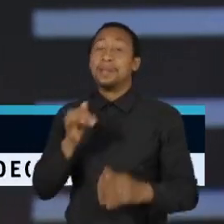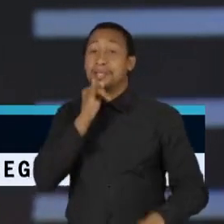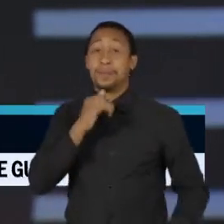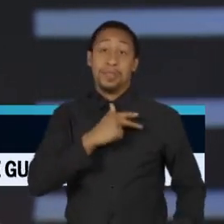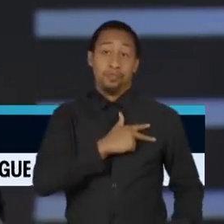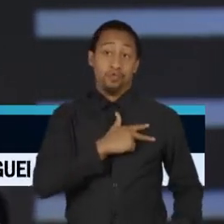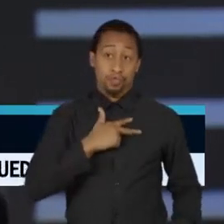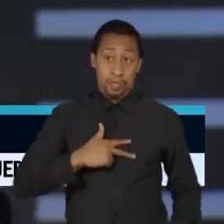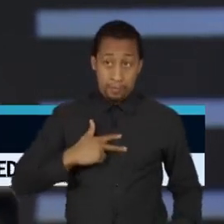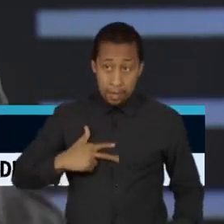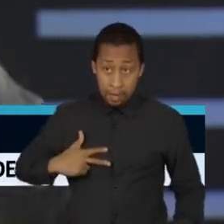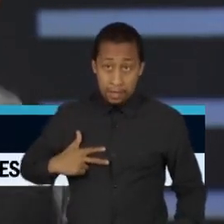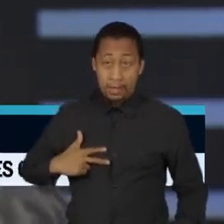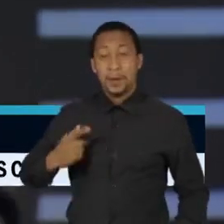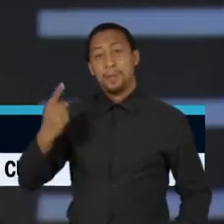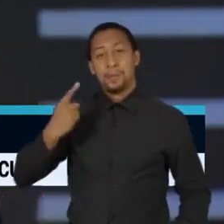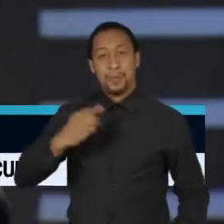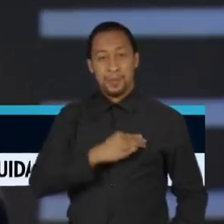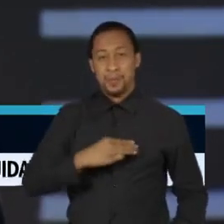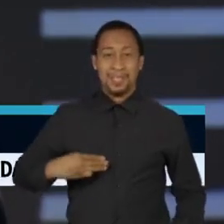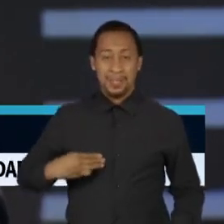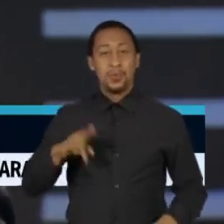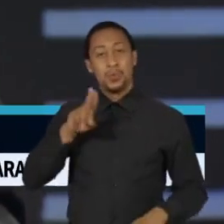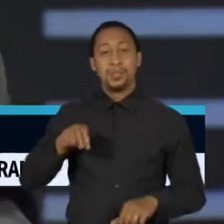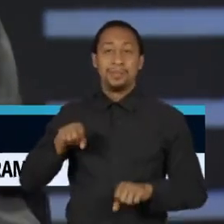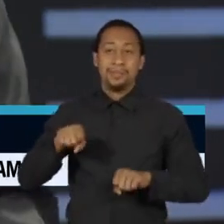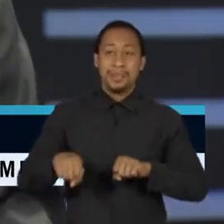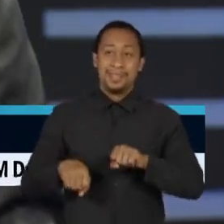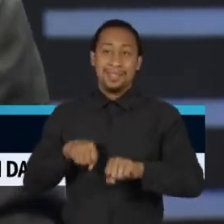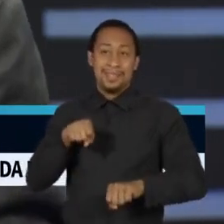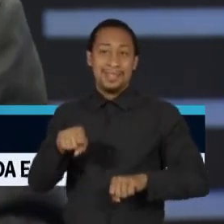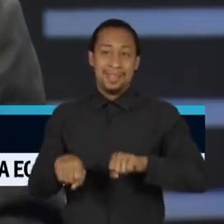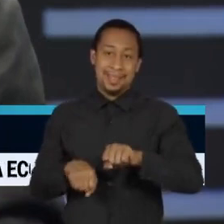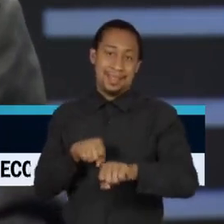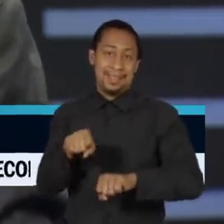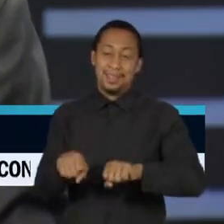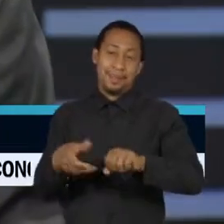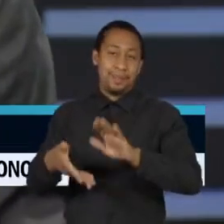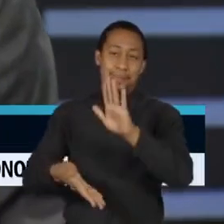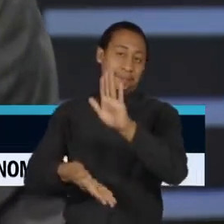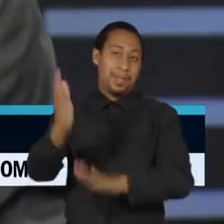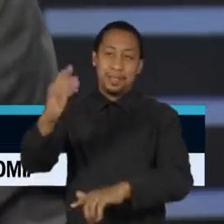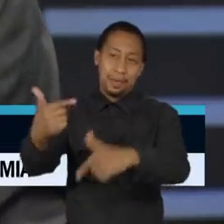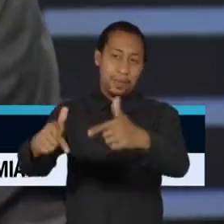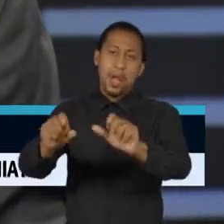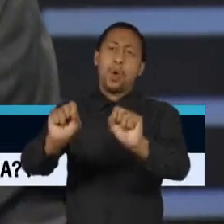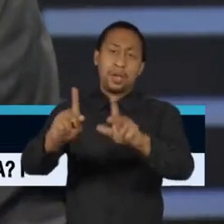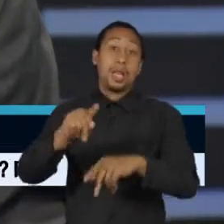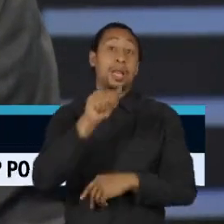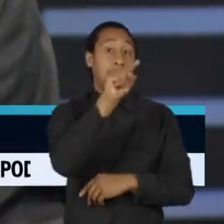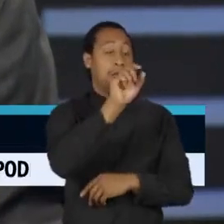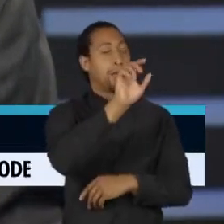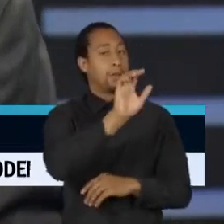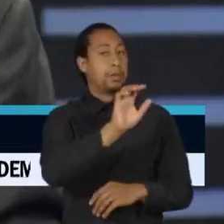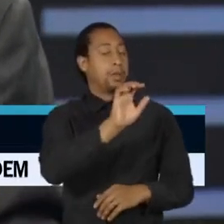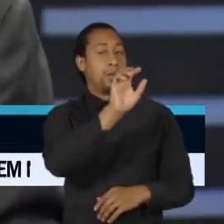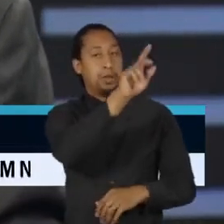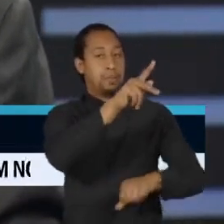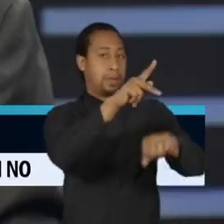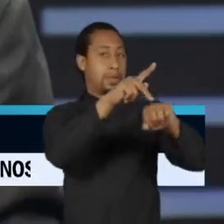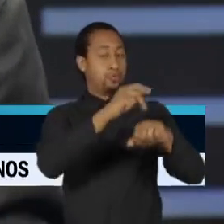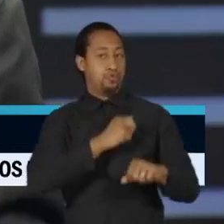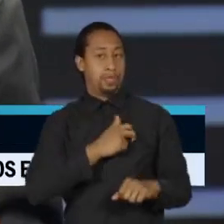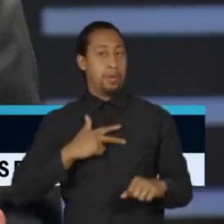de bicicleta, a primeira-ministra vai de bicicleta, né? Para trabalhar, mas eu não vejo